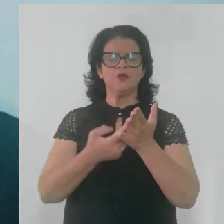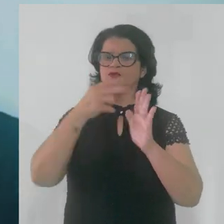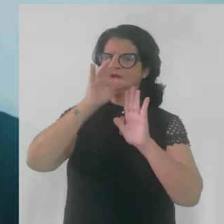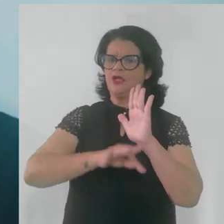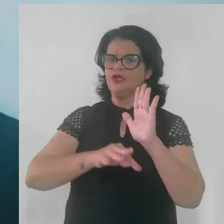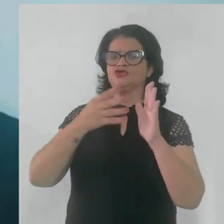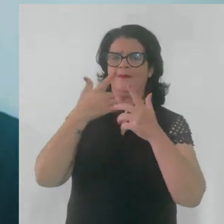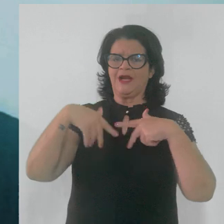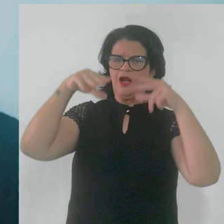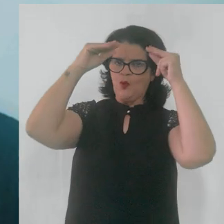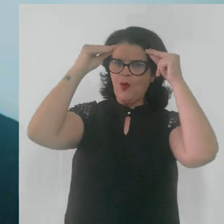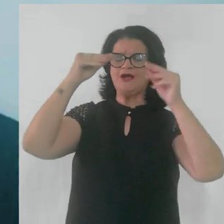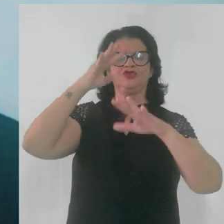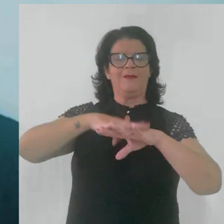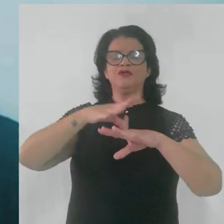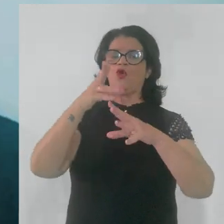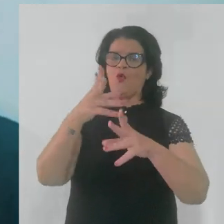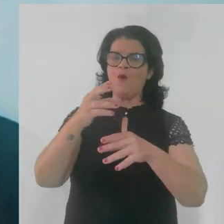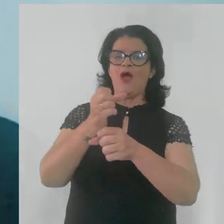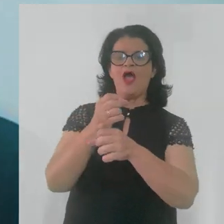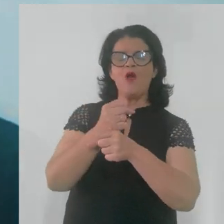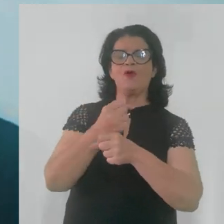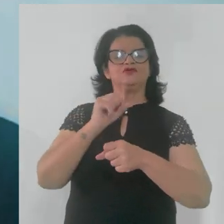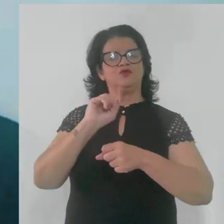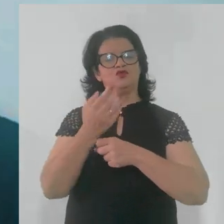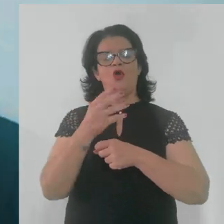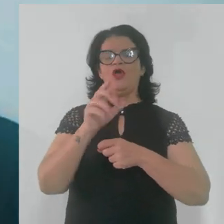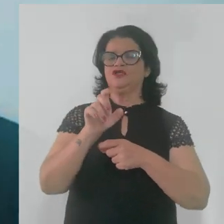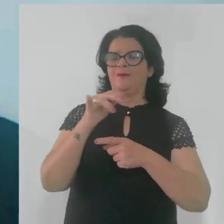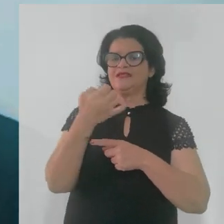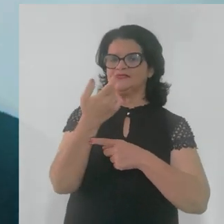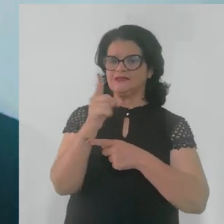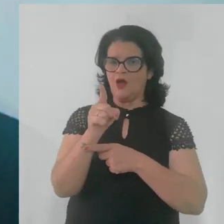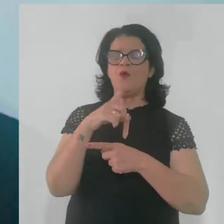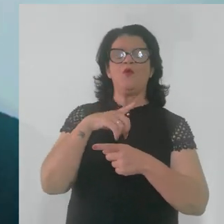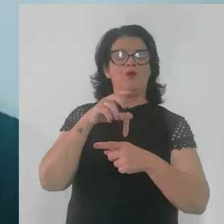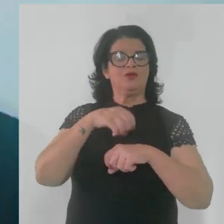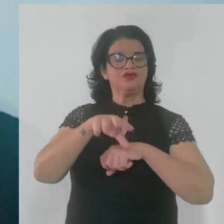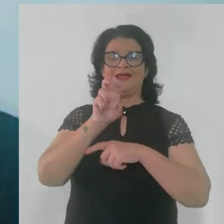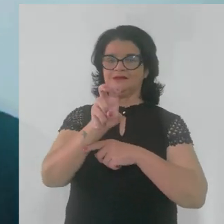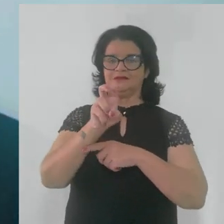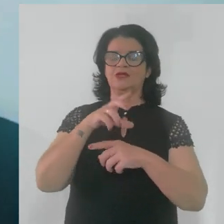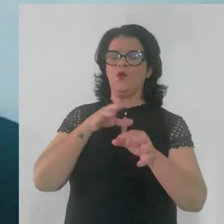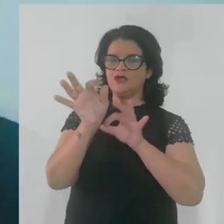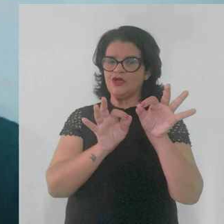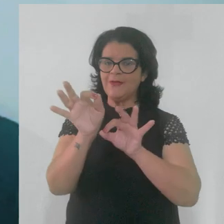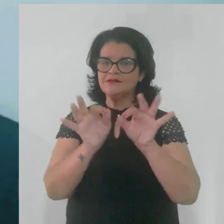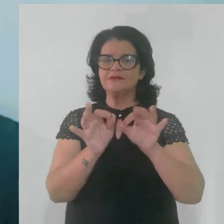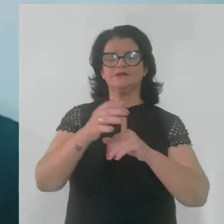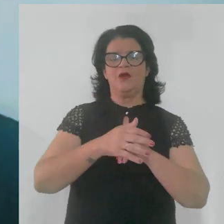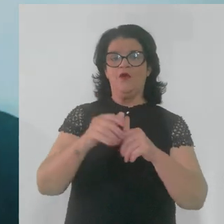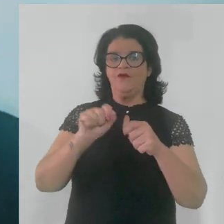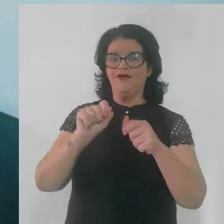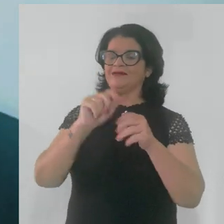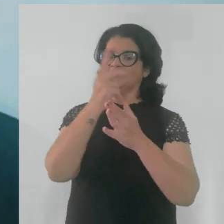Traduza o texto para uma linguagem matemática, como equações ou expressões. Dica número 5: